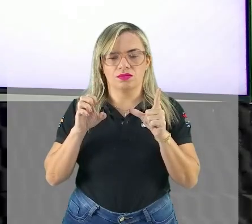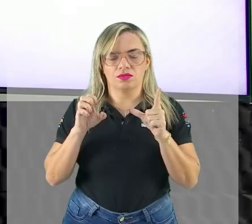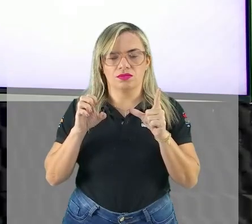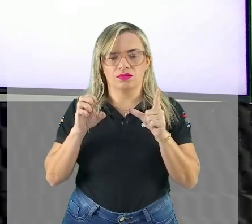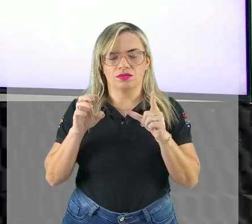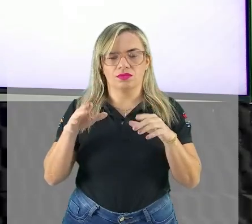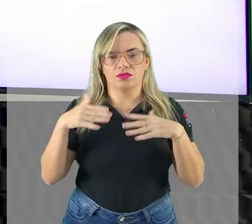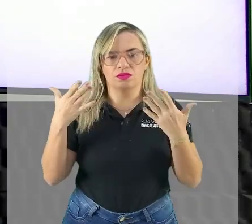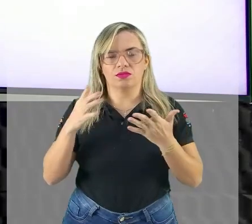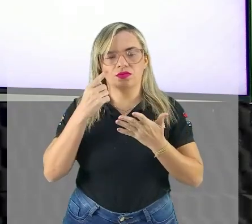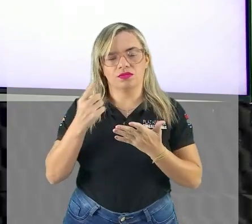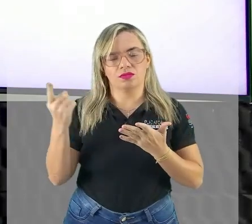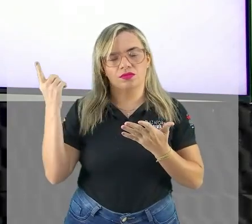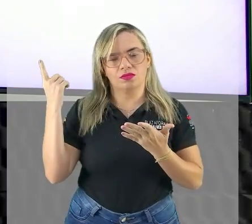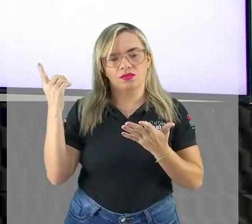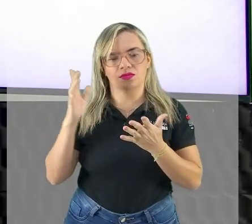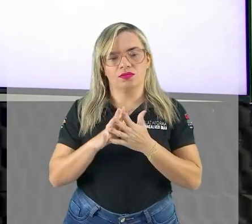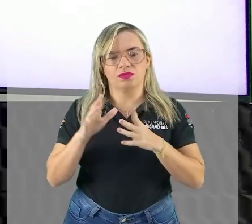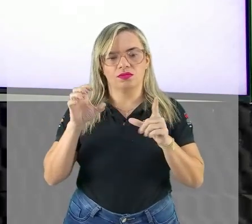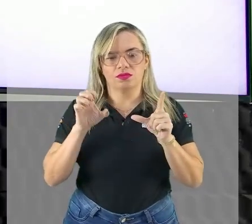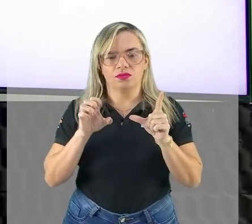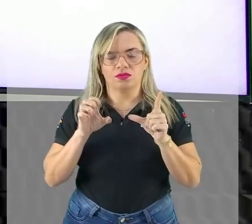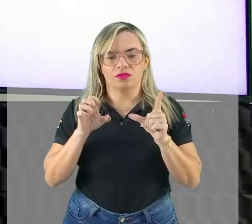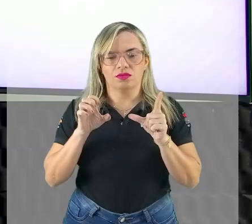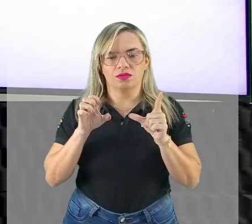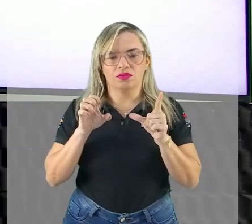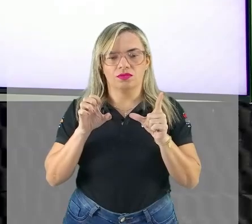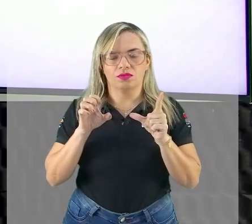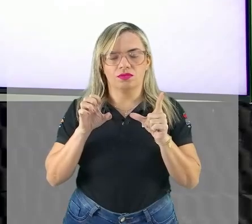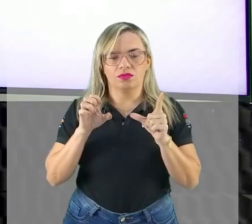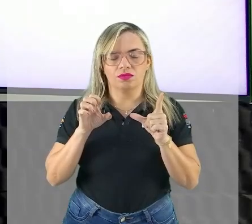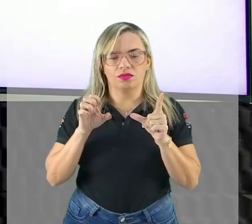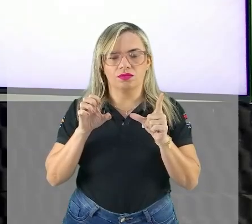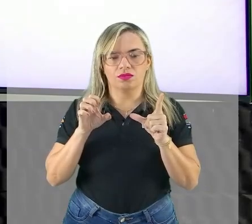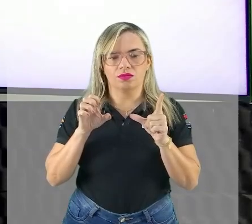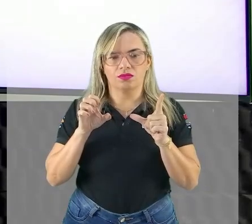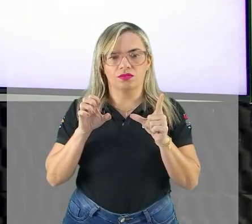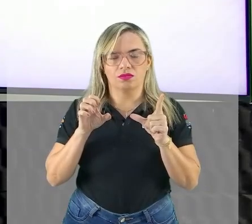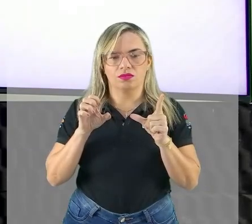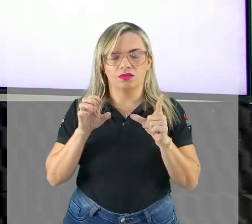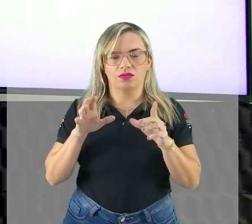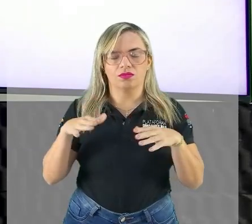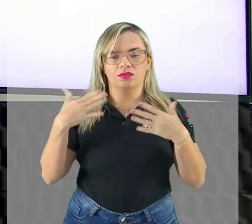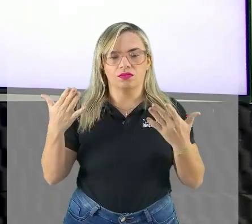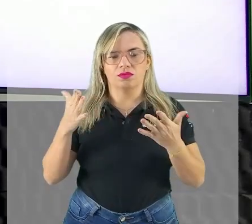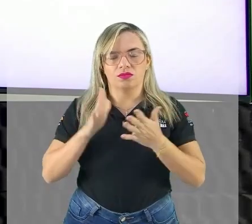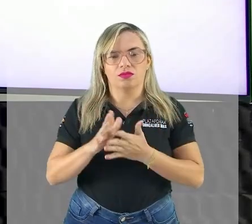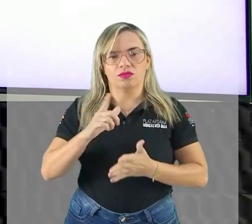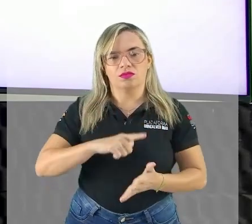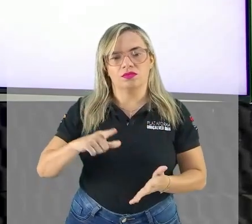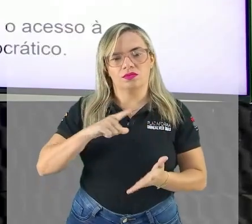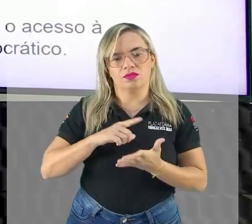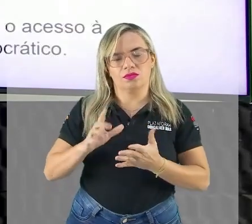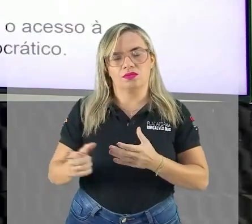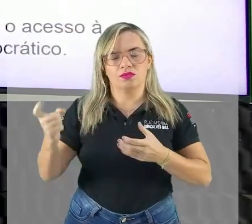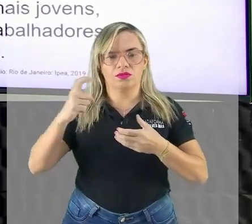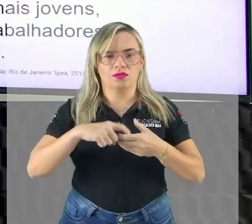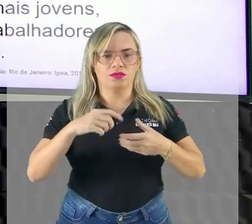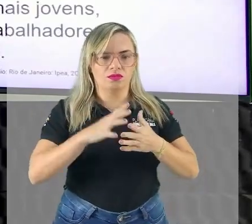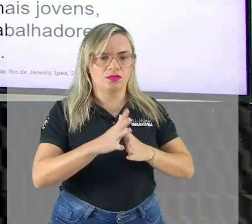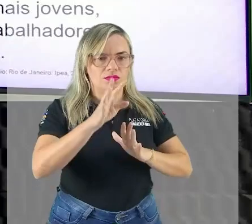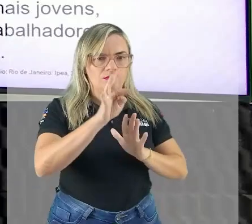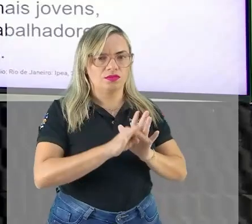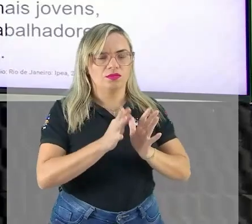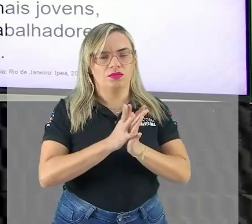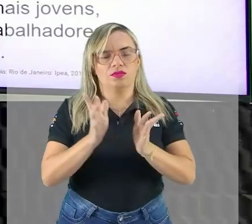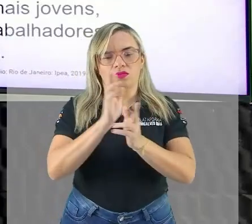pesquisadores condicionam a expansão da rede à elaboração de políticas inclusivas. E aí a gente tem que voltar lá no texto e ver a